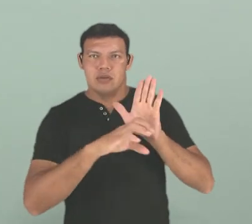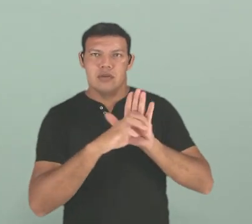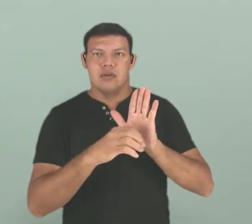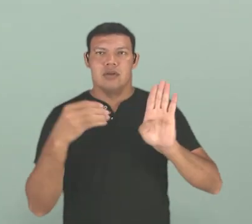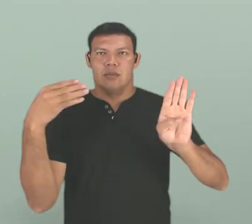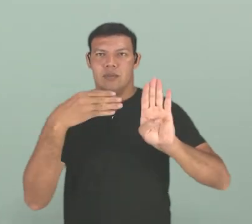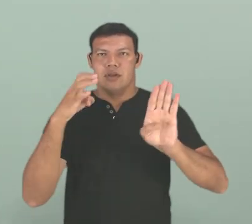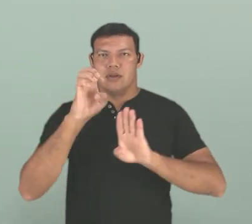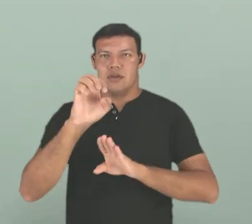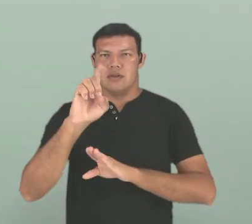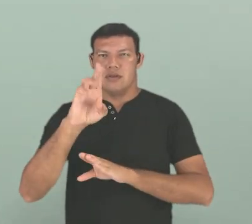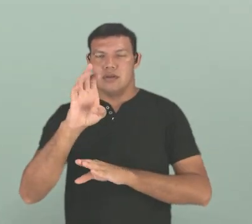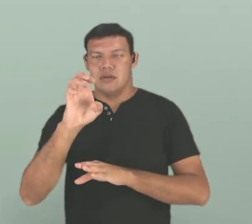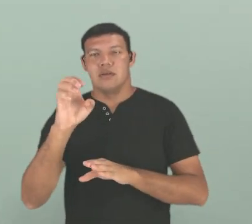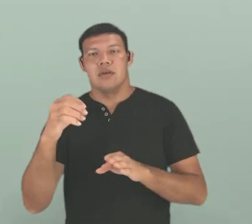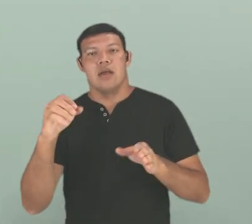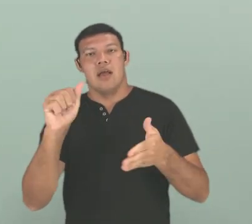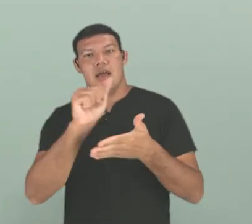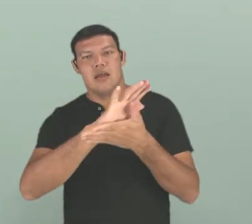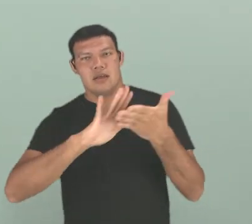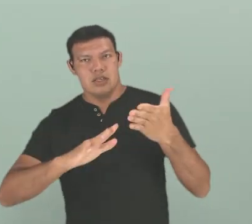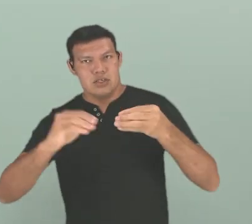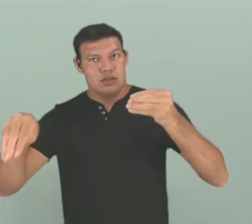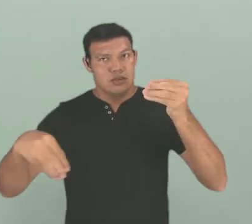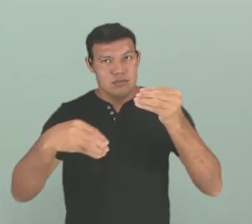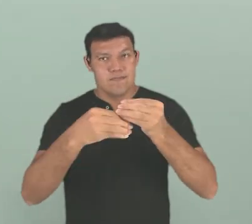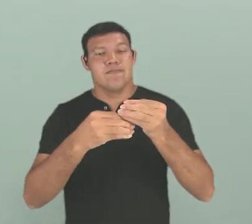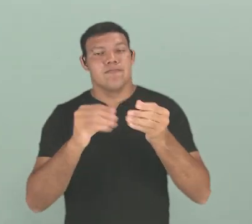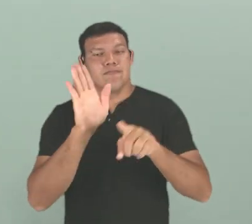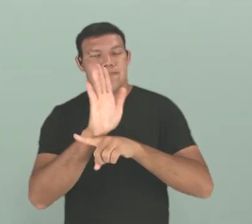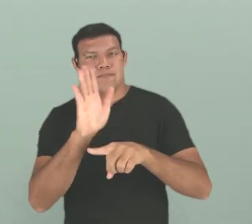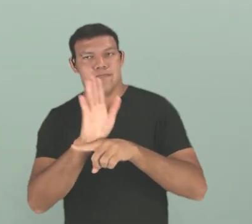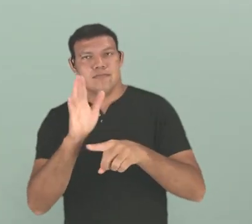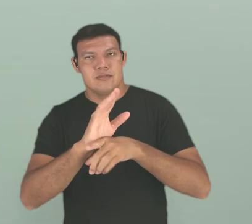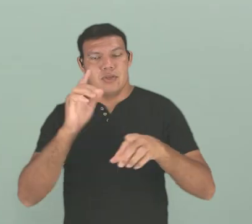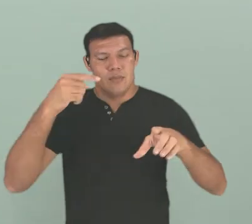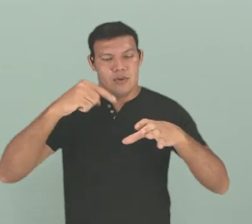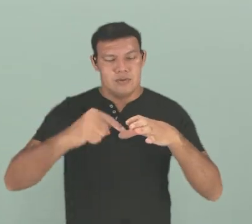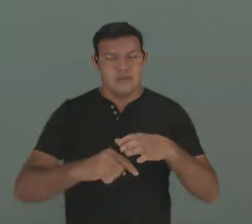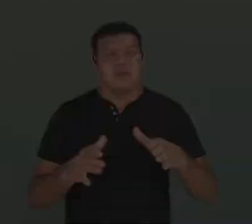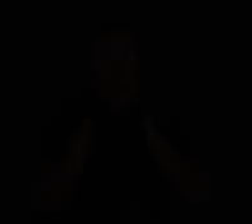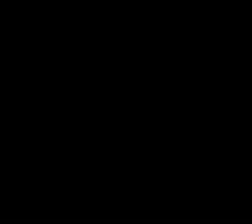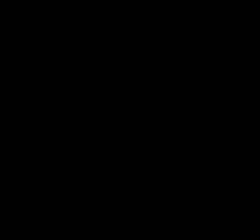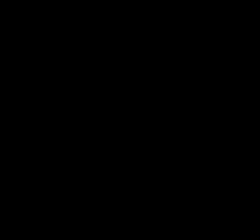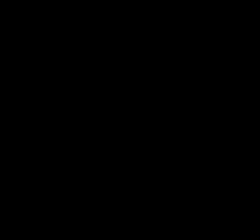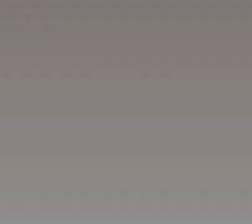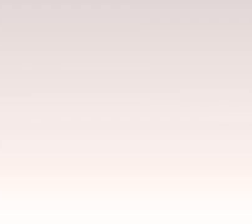praticar. Muito obrigado pela atenção e até a próxima. Tchau, tchau. Deus nos abençoe.